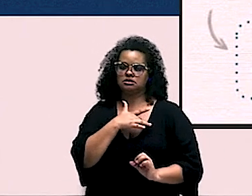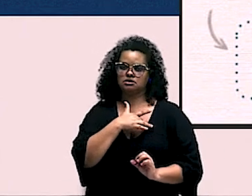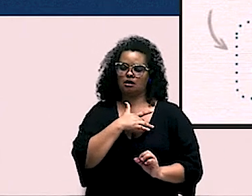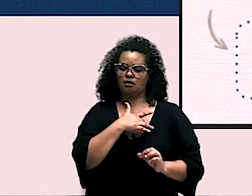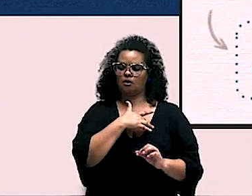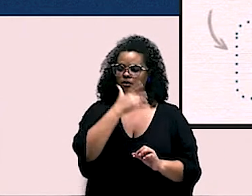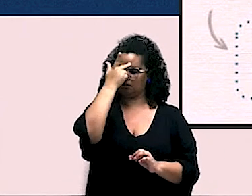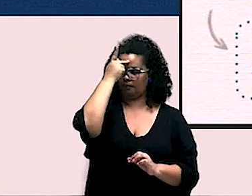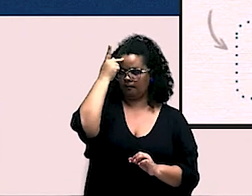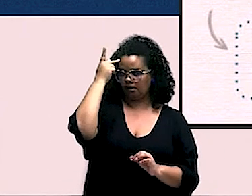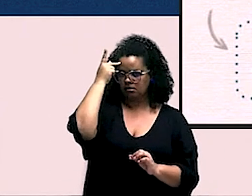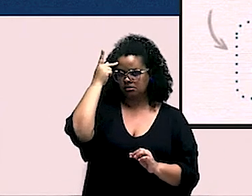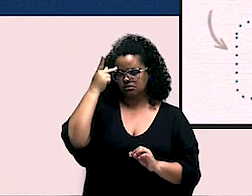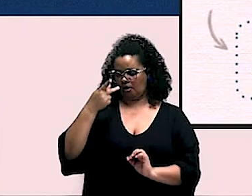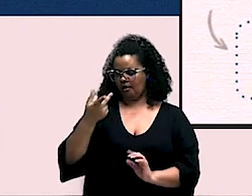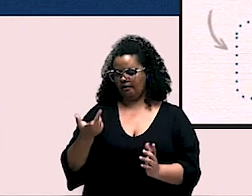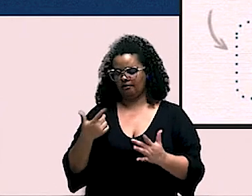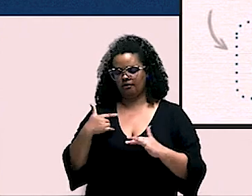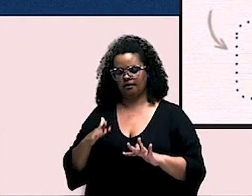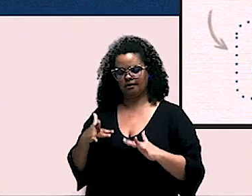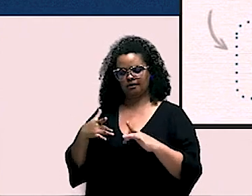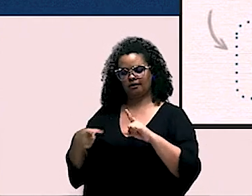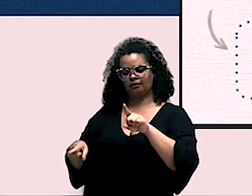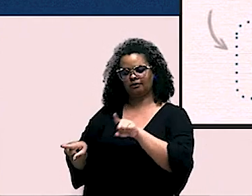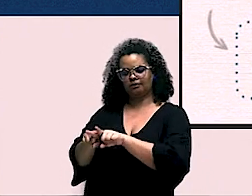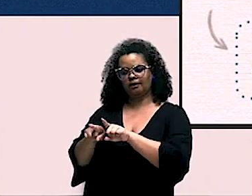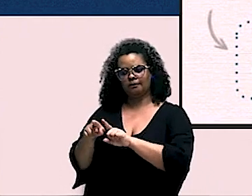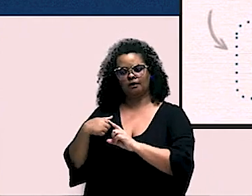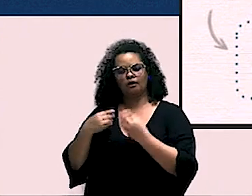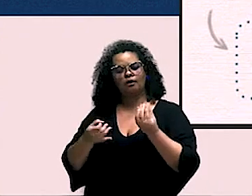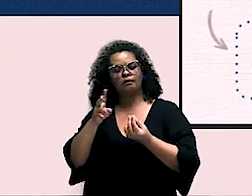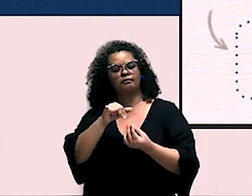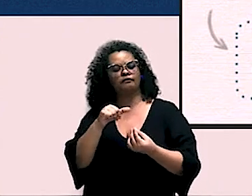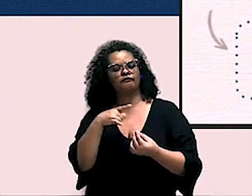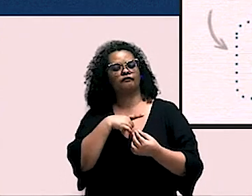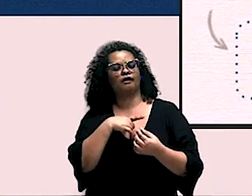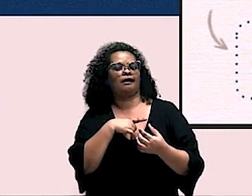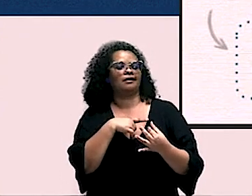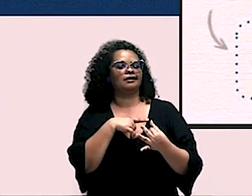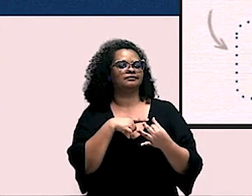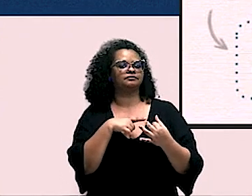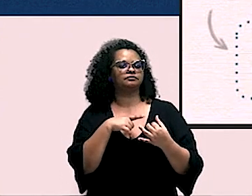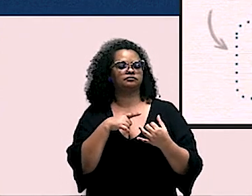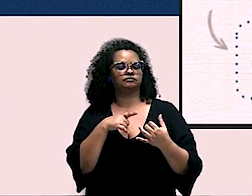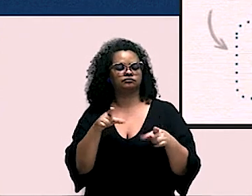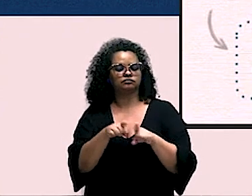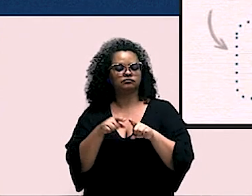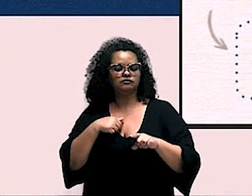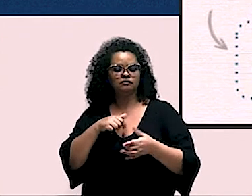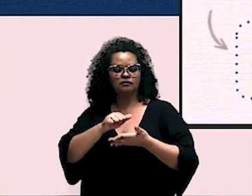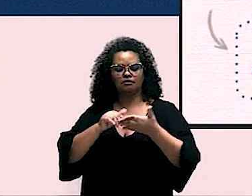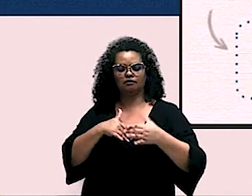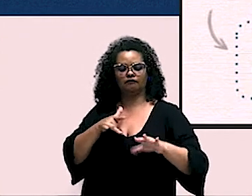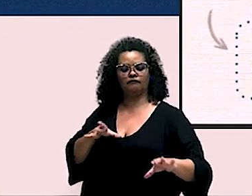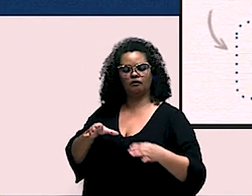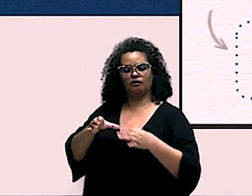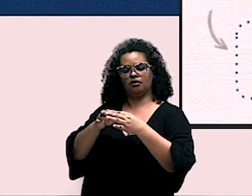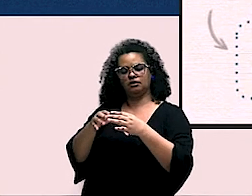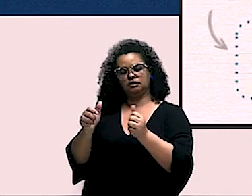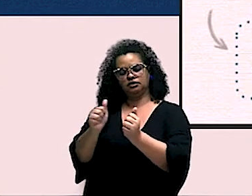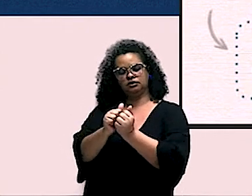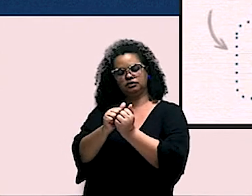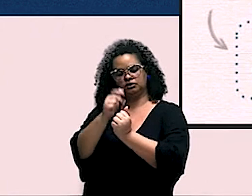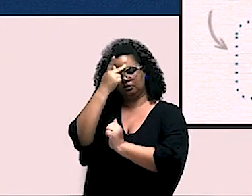equipes, ou seja, quase metade das equipes não comprovaram a realização de atividades coletivas, né, junto